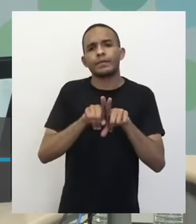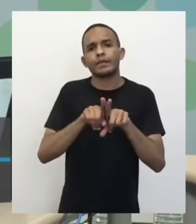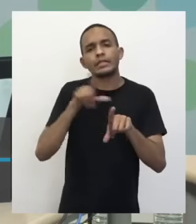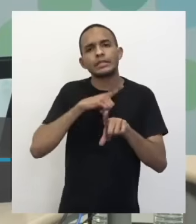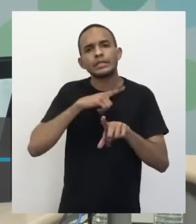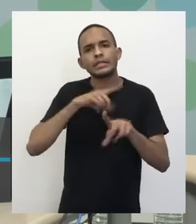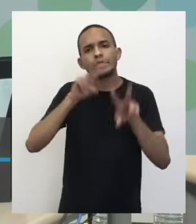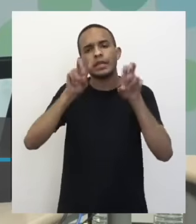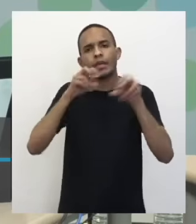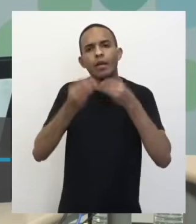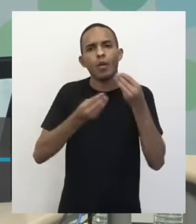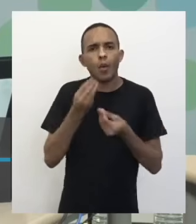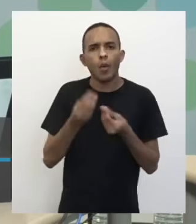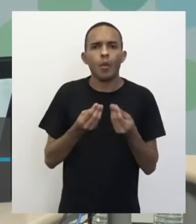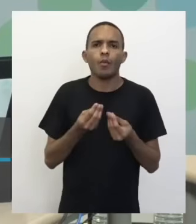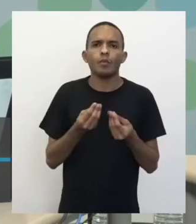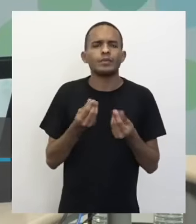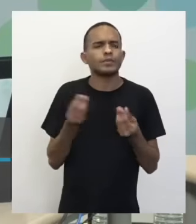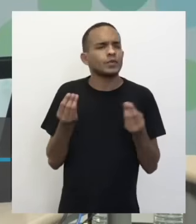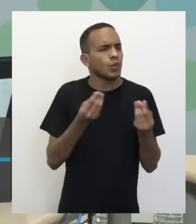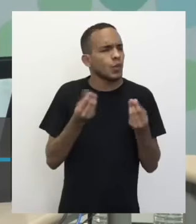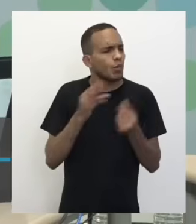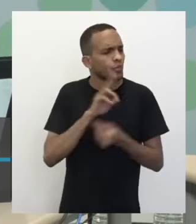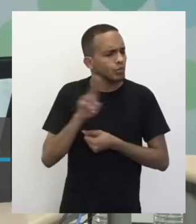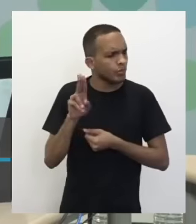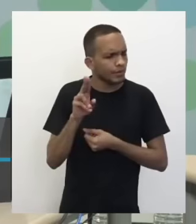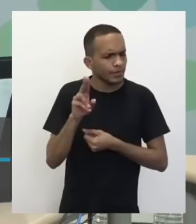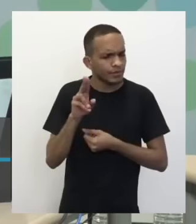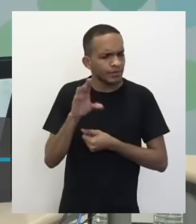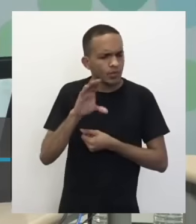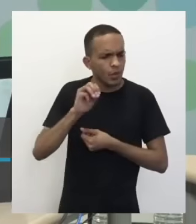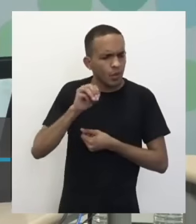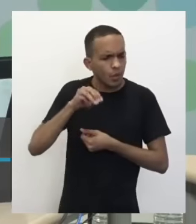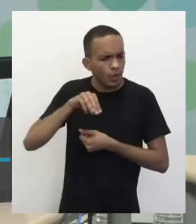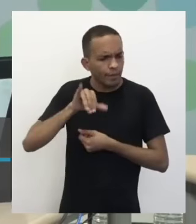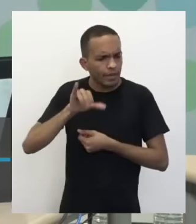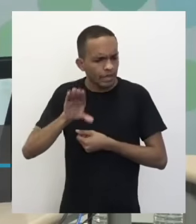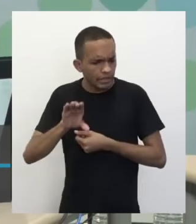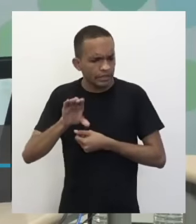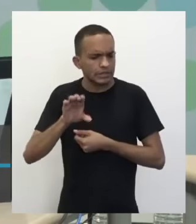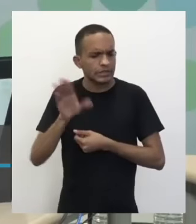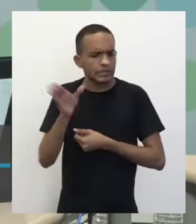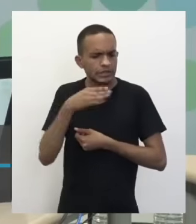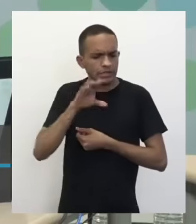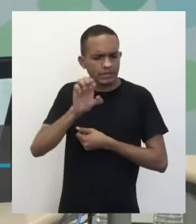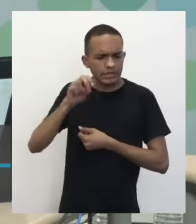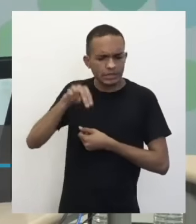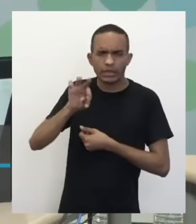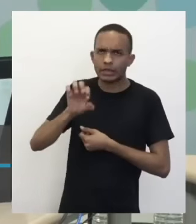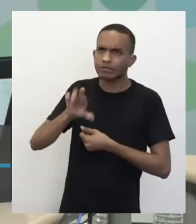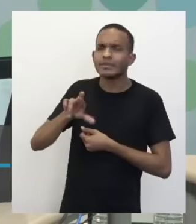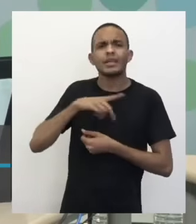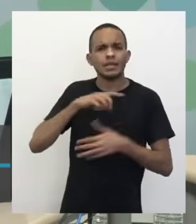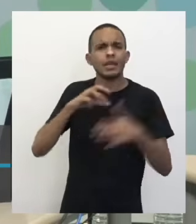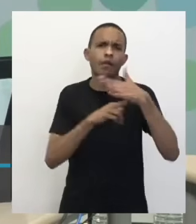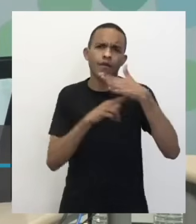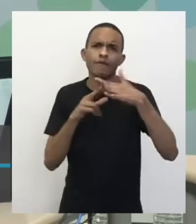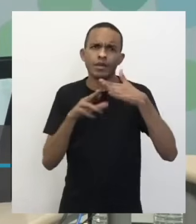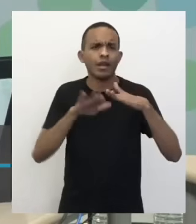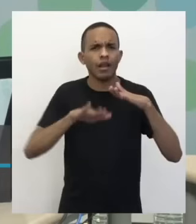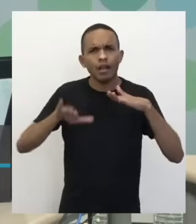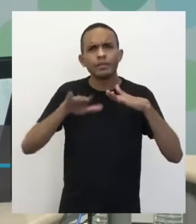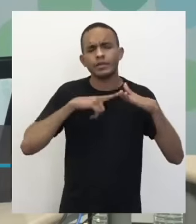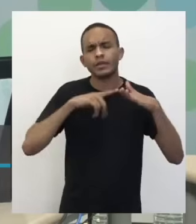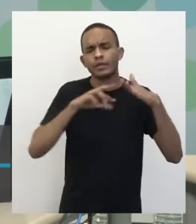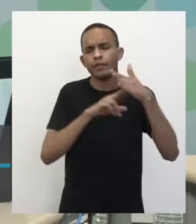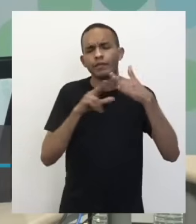questão tem aquela, como é o nome daquela Comic Center, alguma coisa assim? Não sei. Tem uma feira, comic qualquer coisa, tem uma